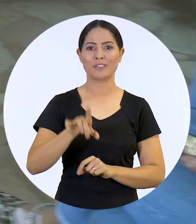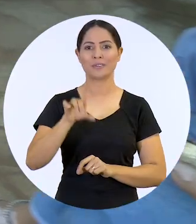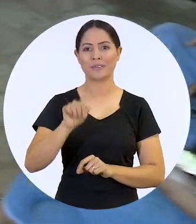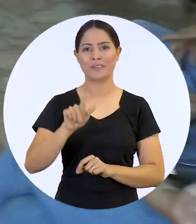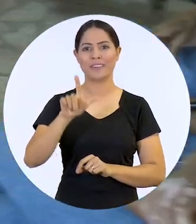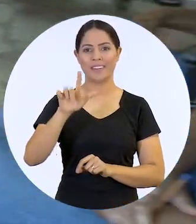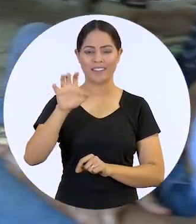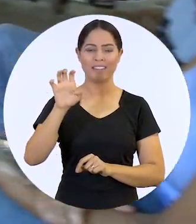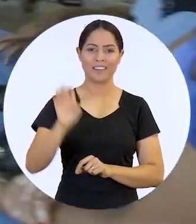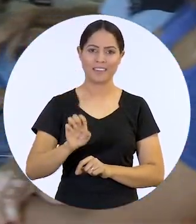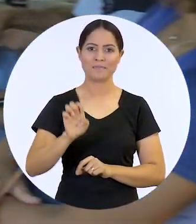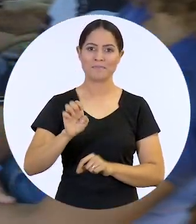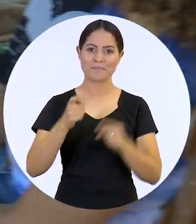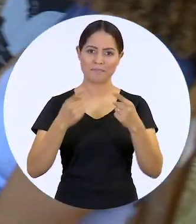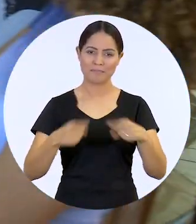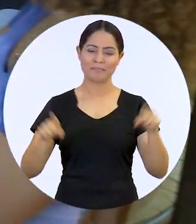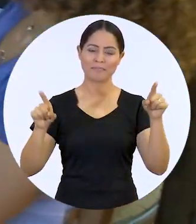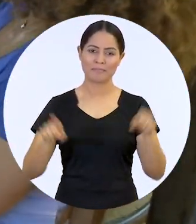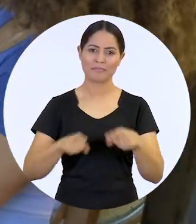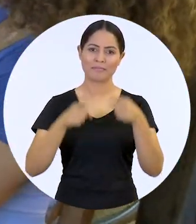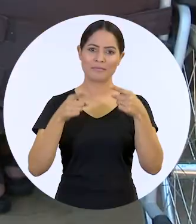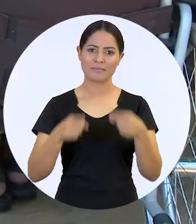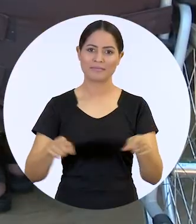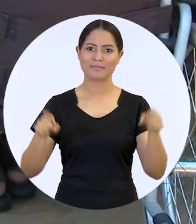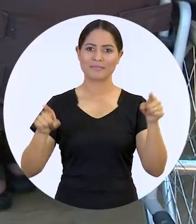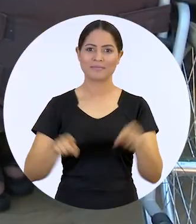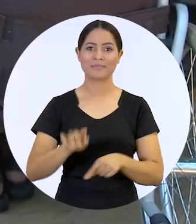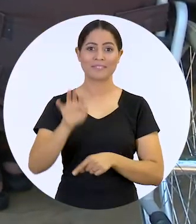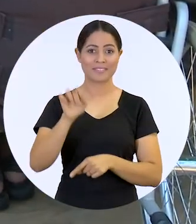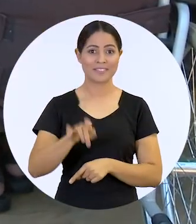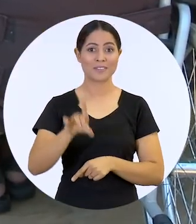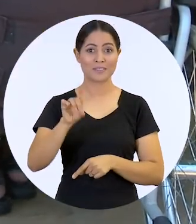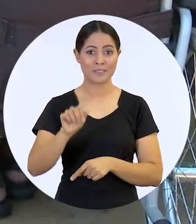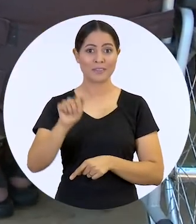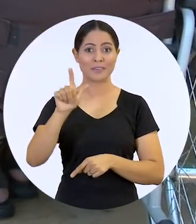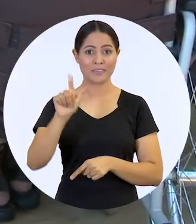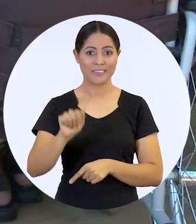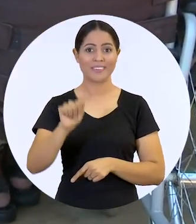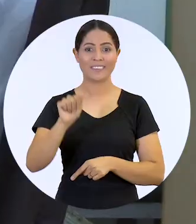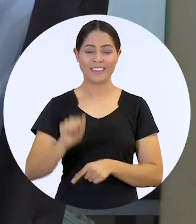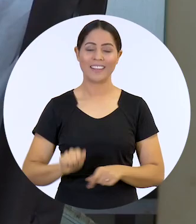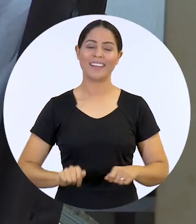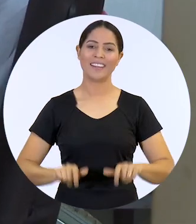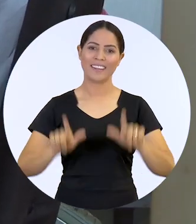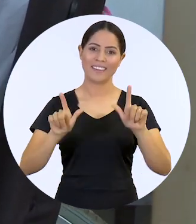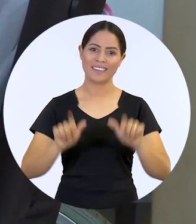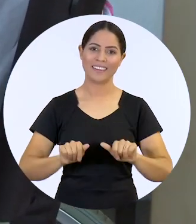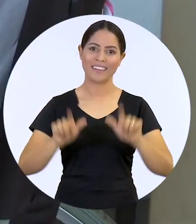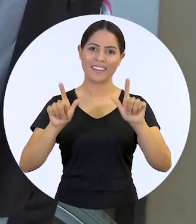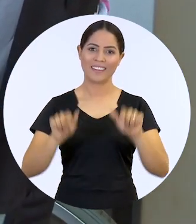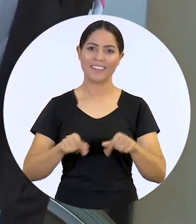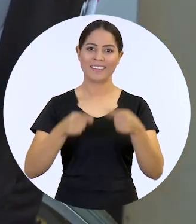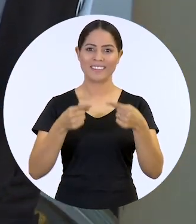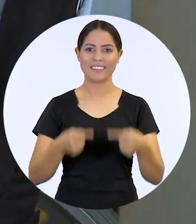uma vez xindolê, outra vez